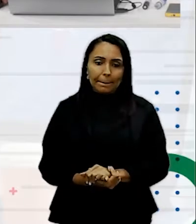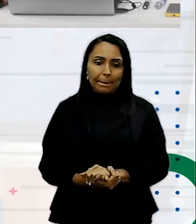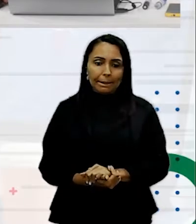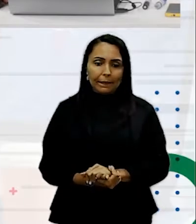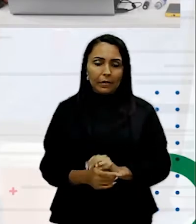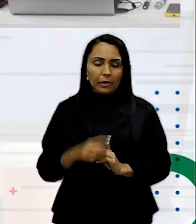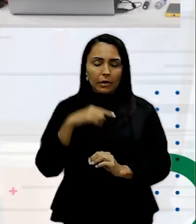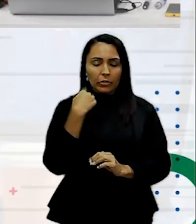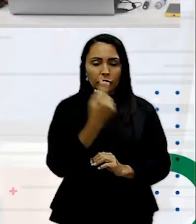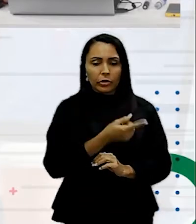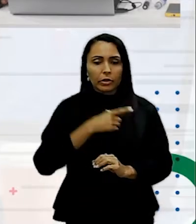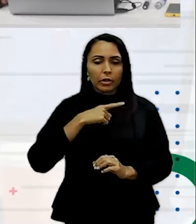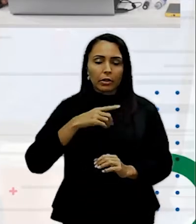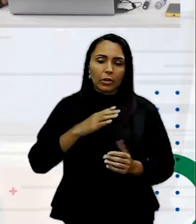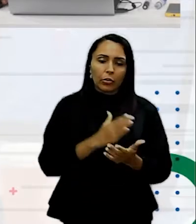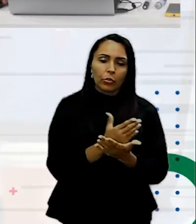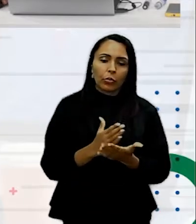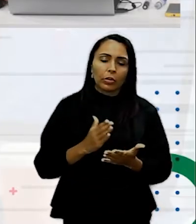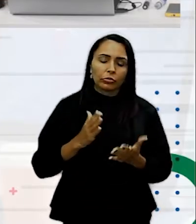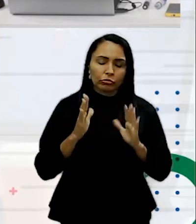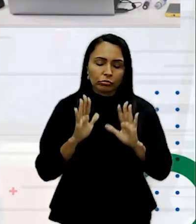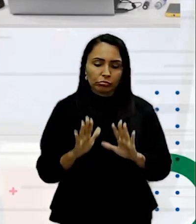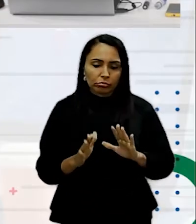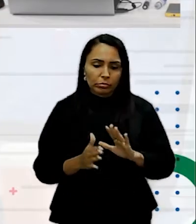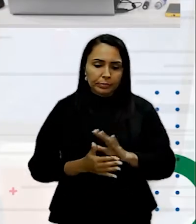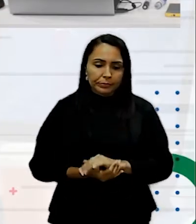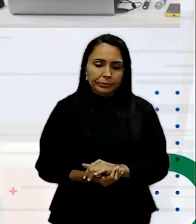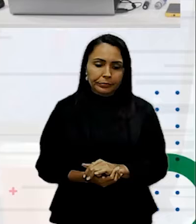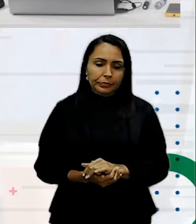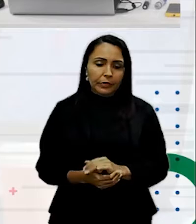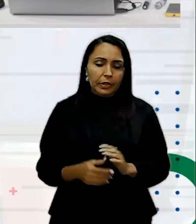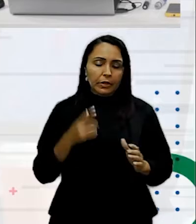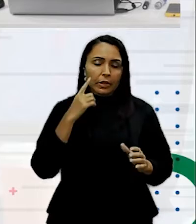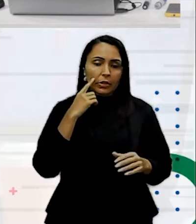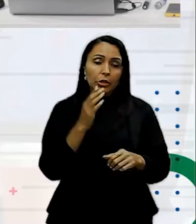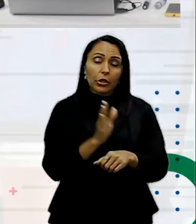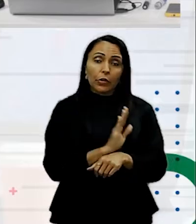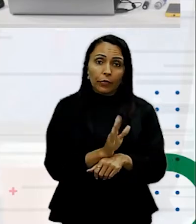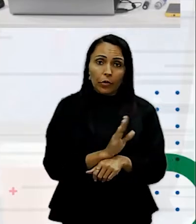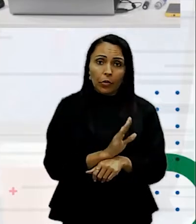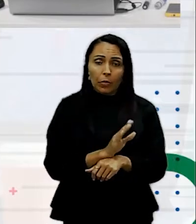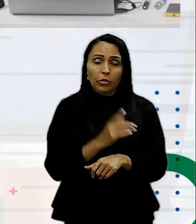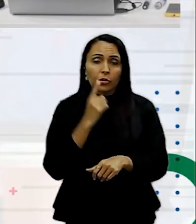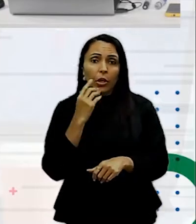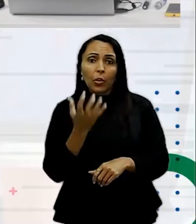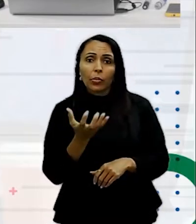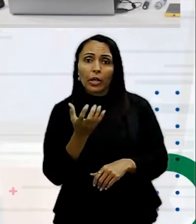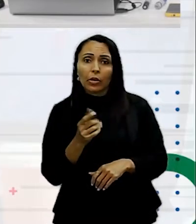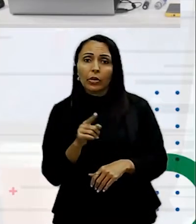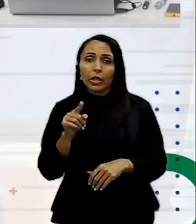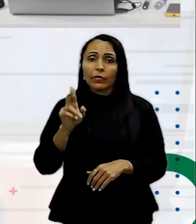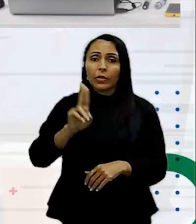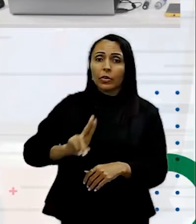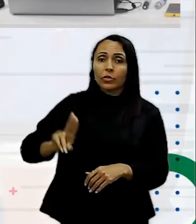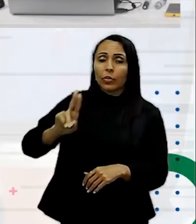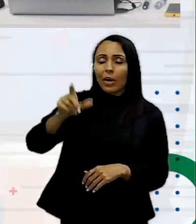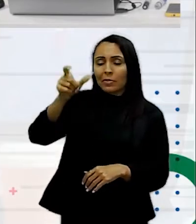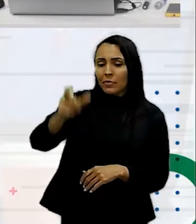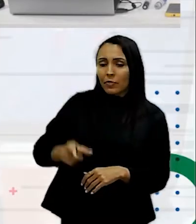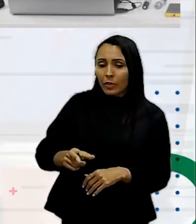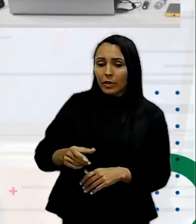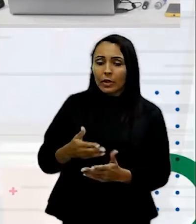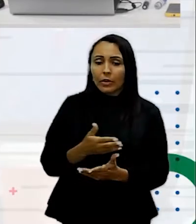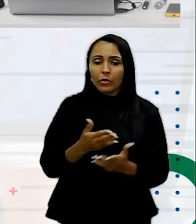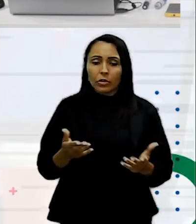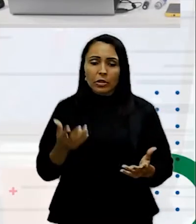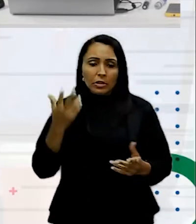tem algumas séries e filmes que eu quero que o meu usuário consuma. Isso é comum dentro da área,